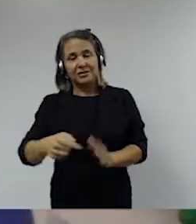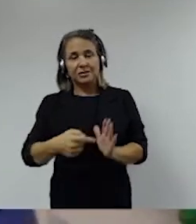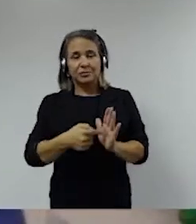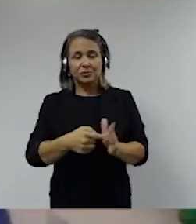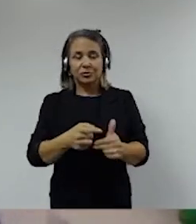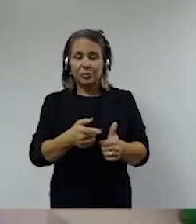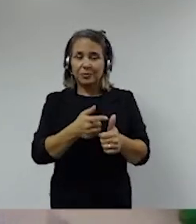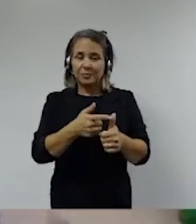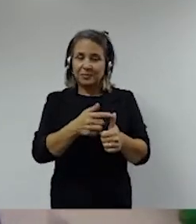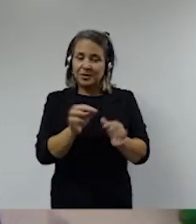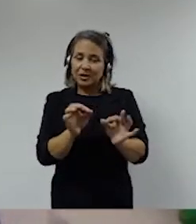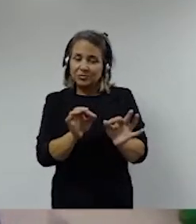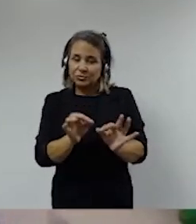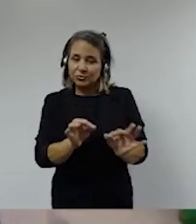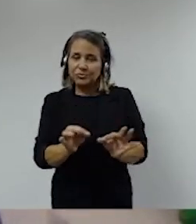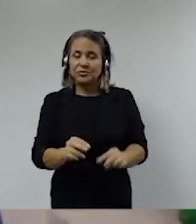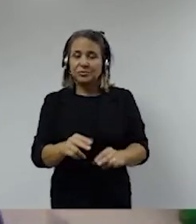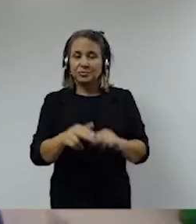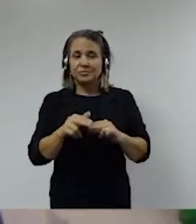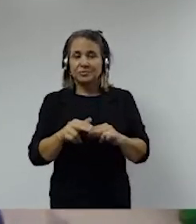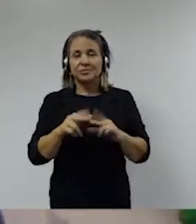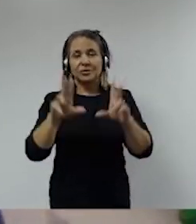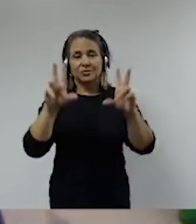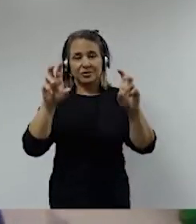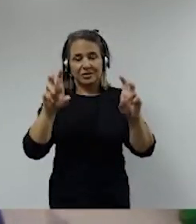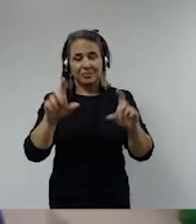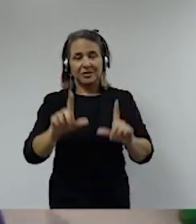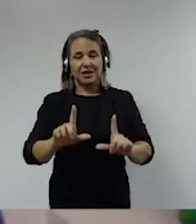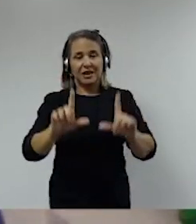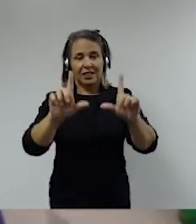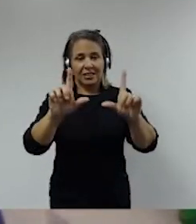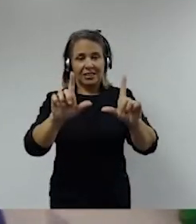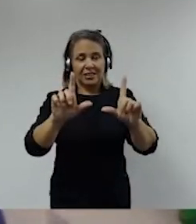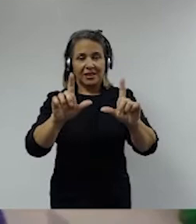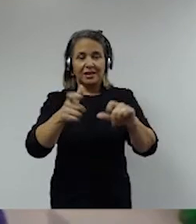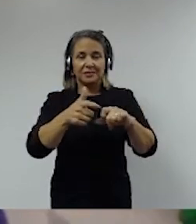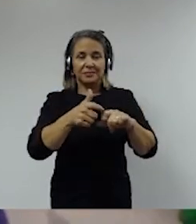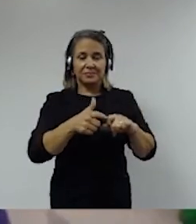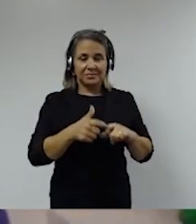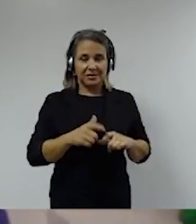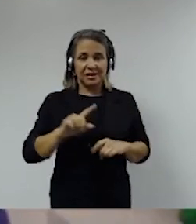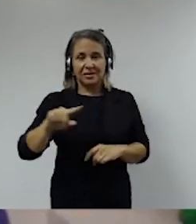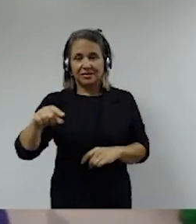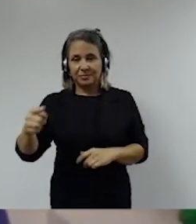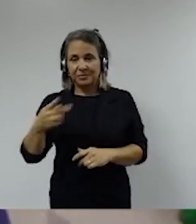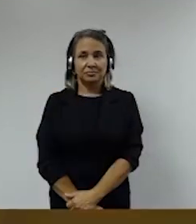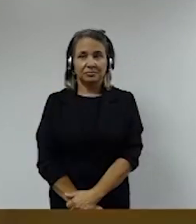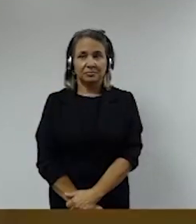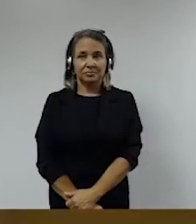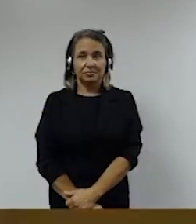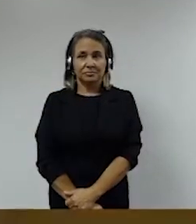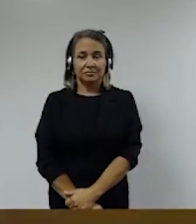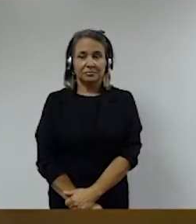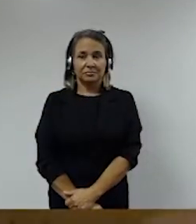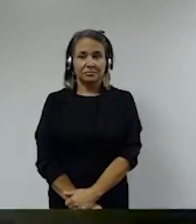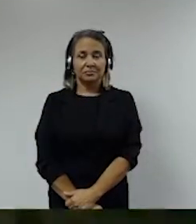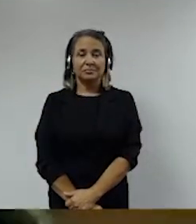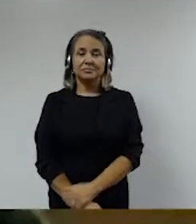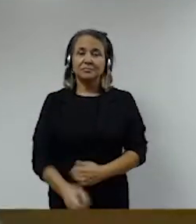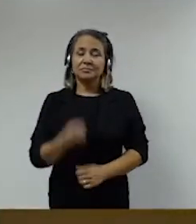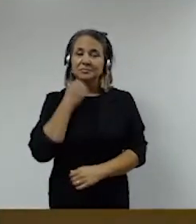primeiras luzes sobre o tema da telemedicina, e em seguida já passamos a palavra.